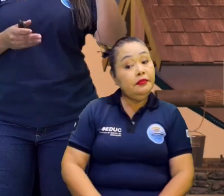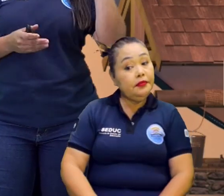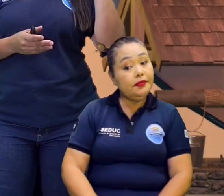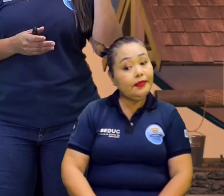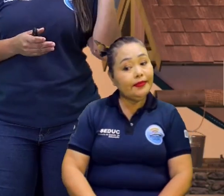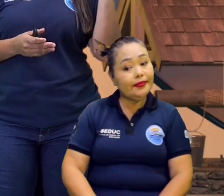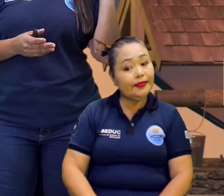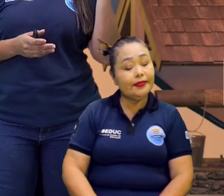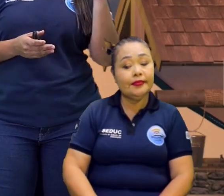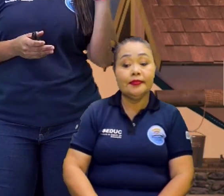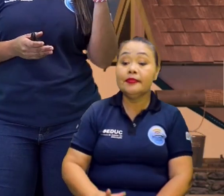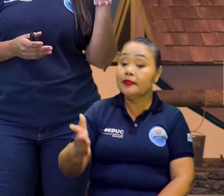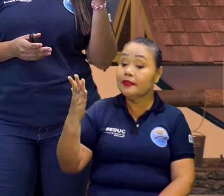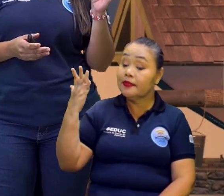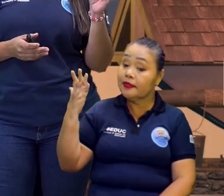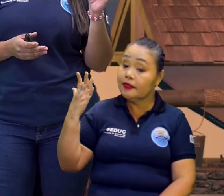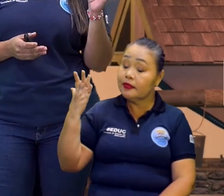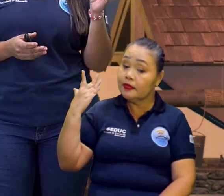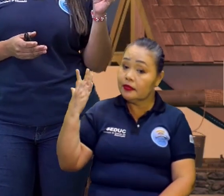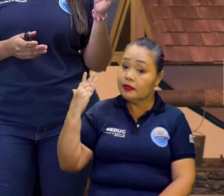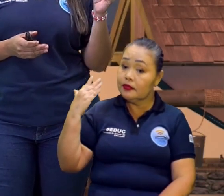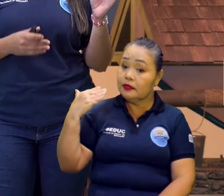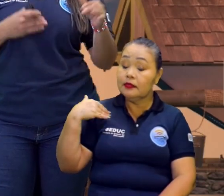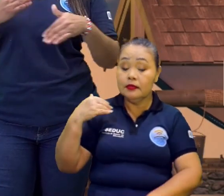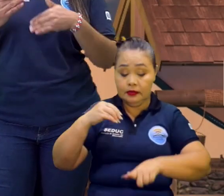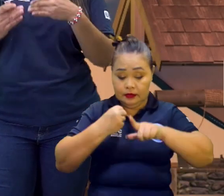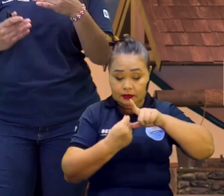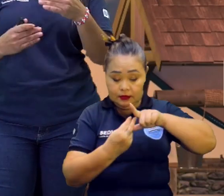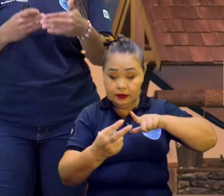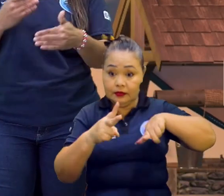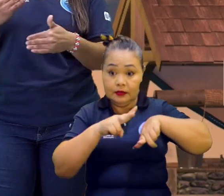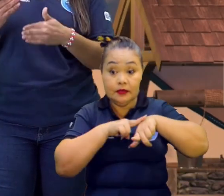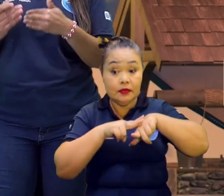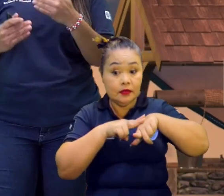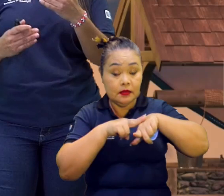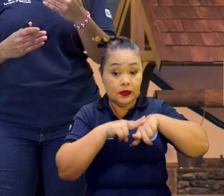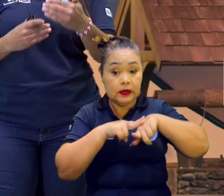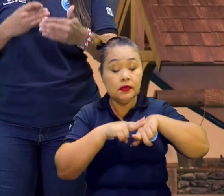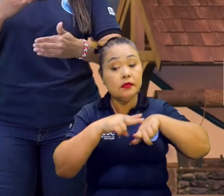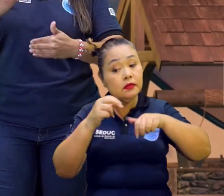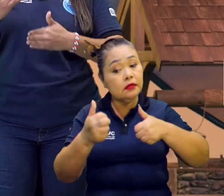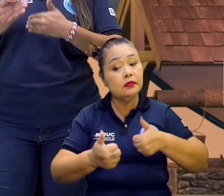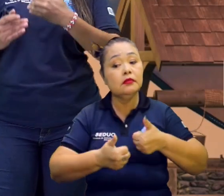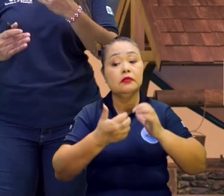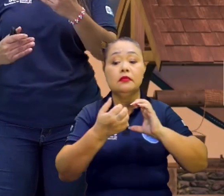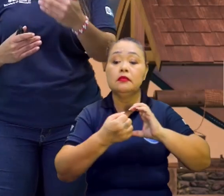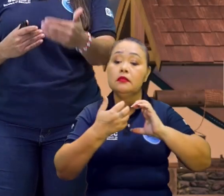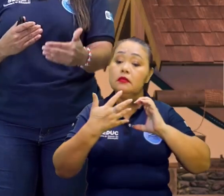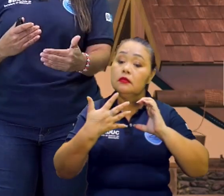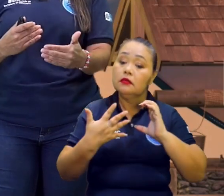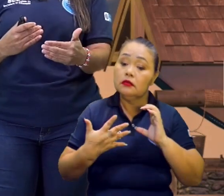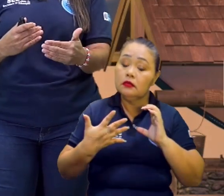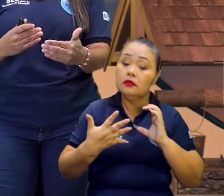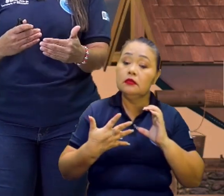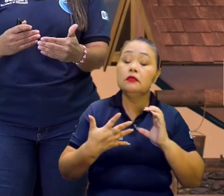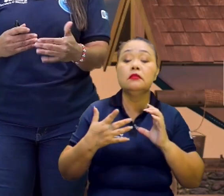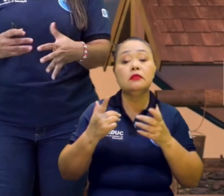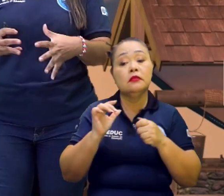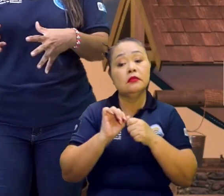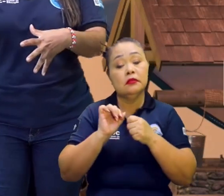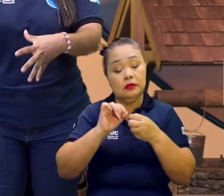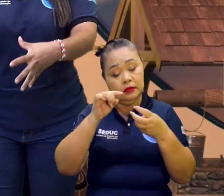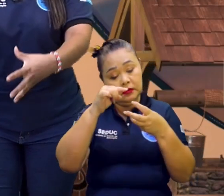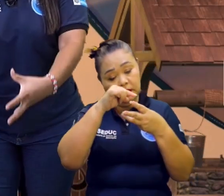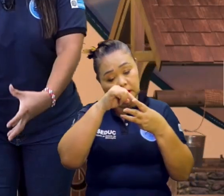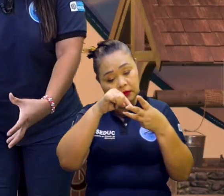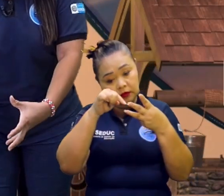A gente está falando sobre adubação verde, sobre a melhoria dessas características, desses 3 pontos, química, física e biológica,